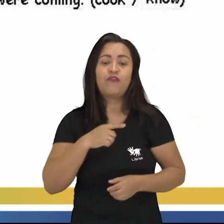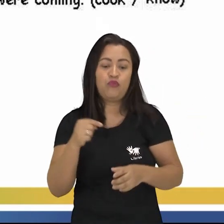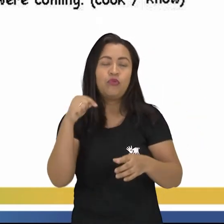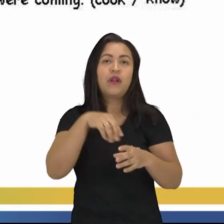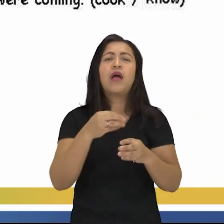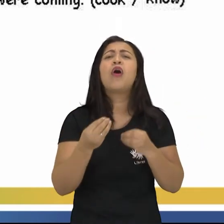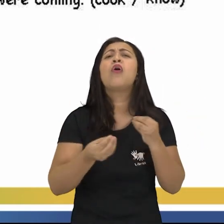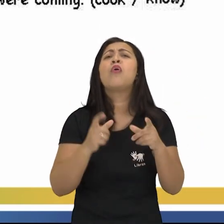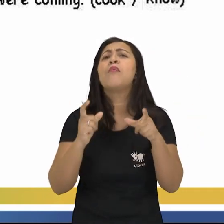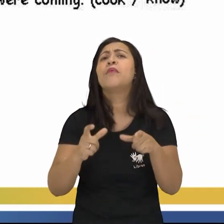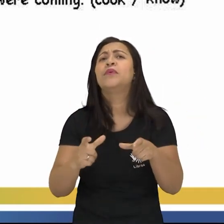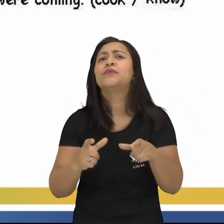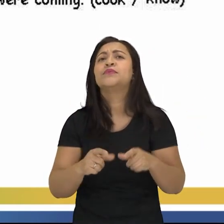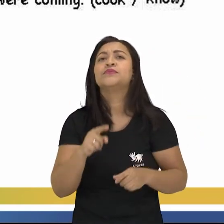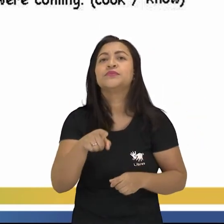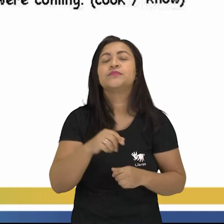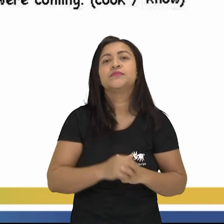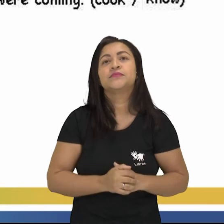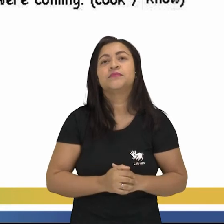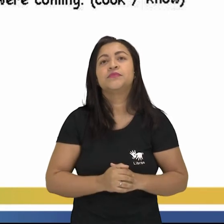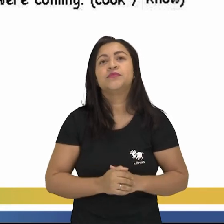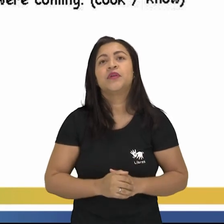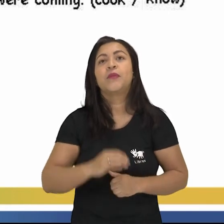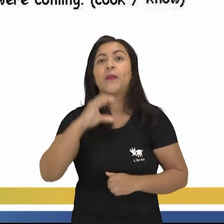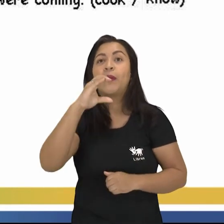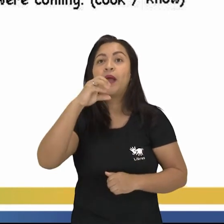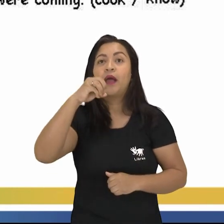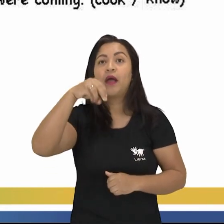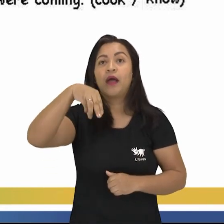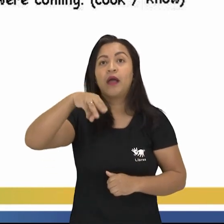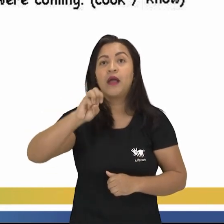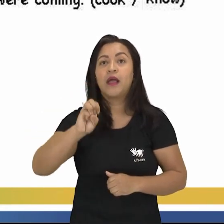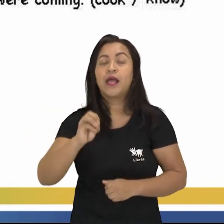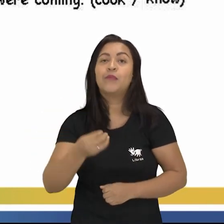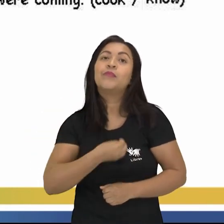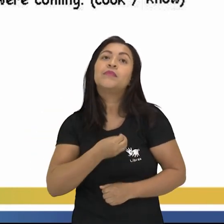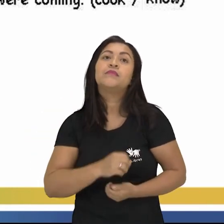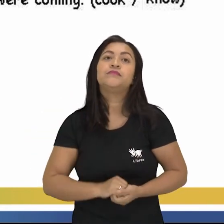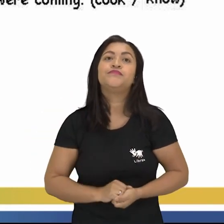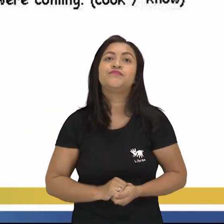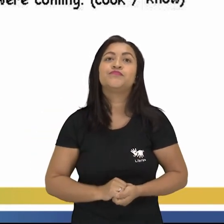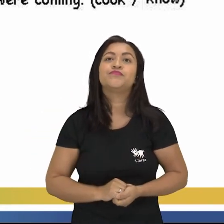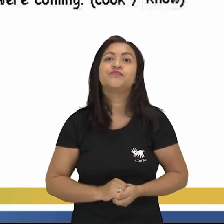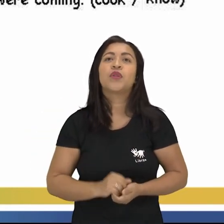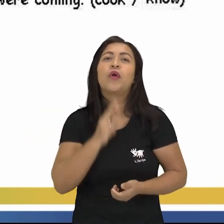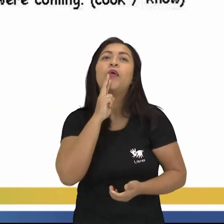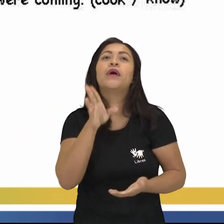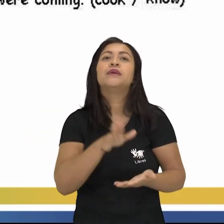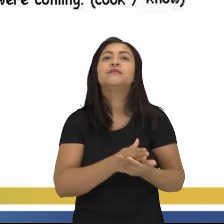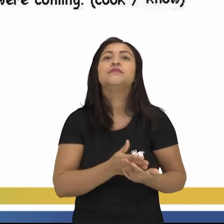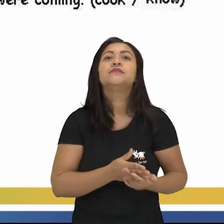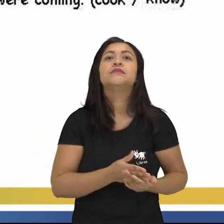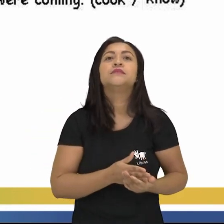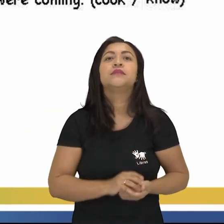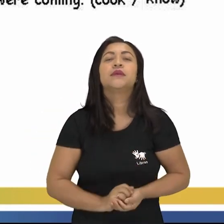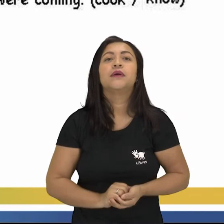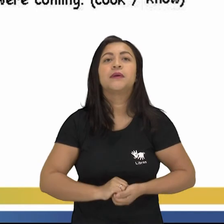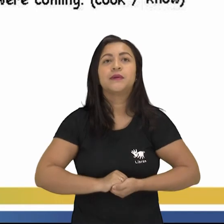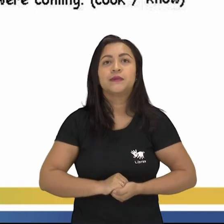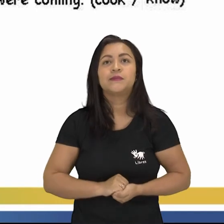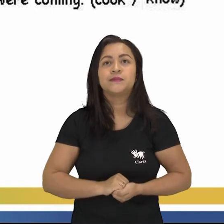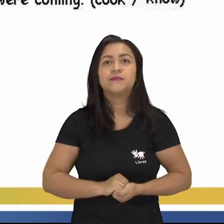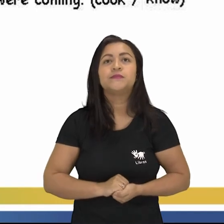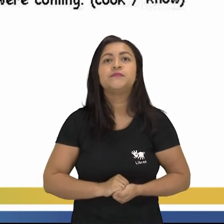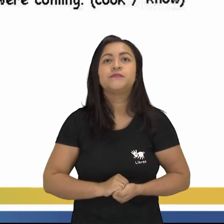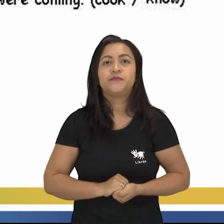e ele no particípio, o verbo come no particípio. Vai ficar assim. If I had known you